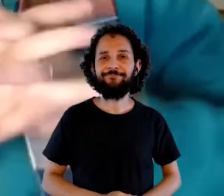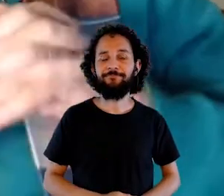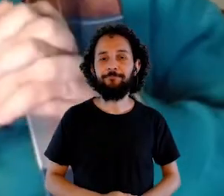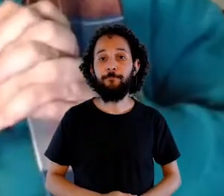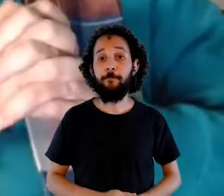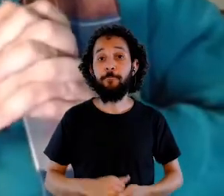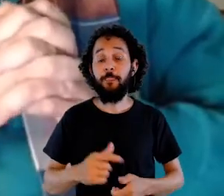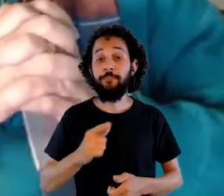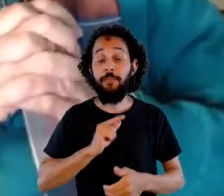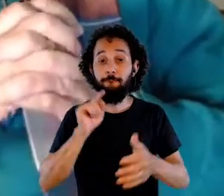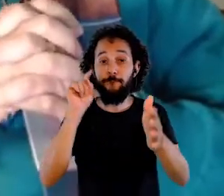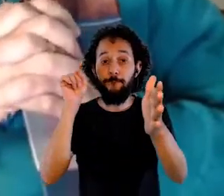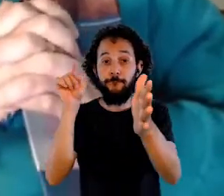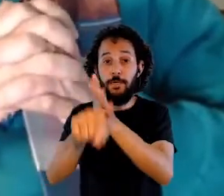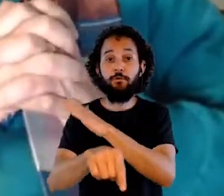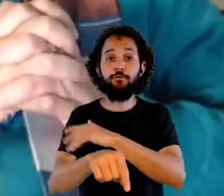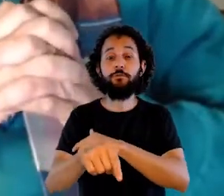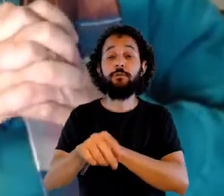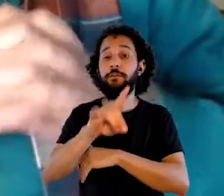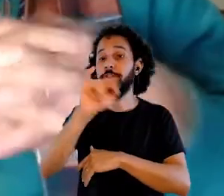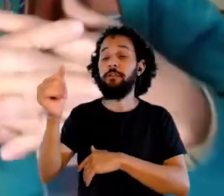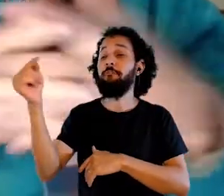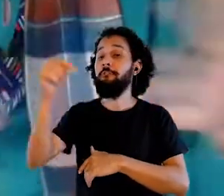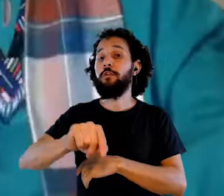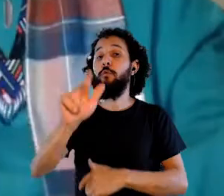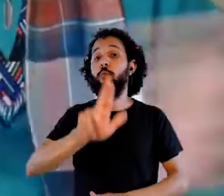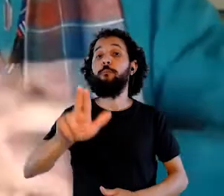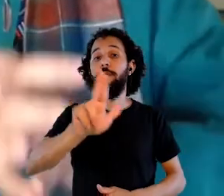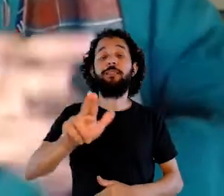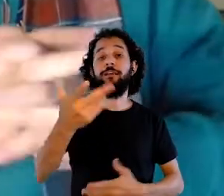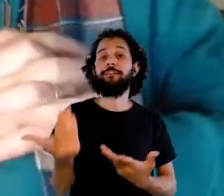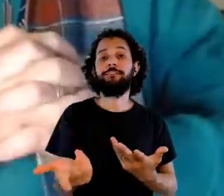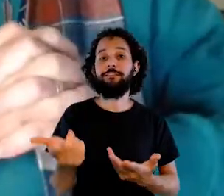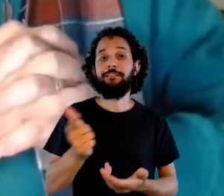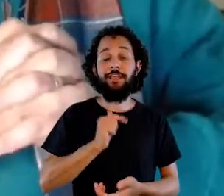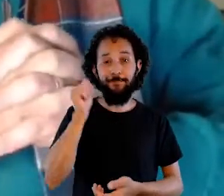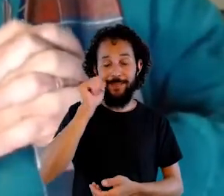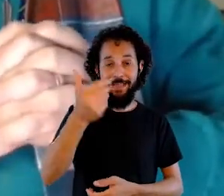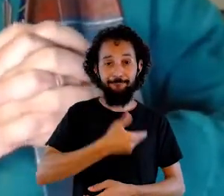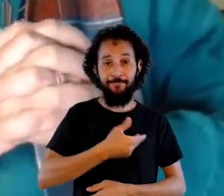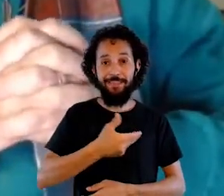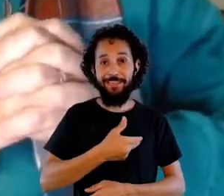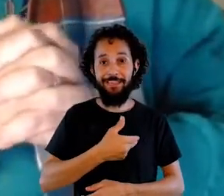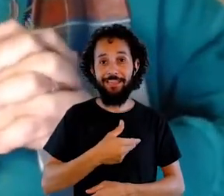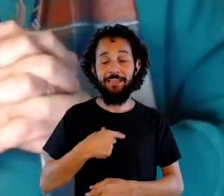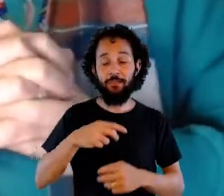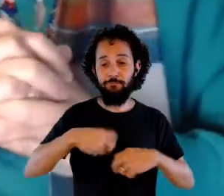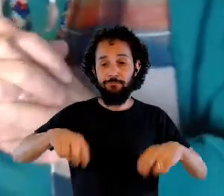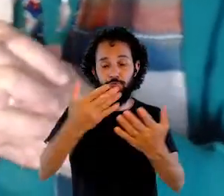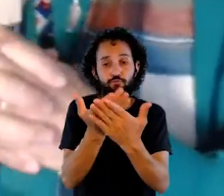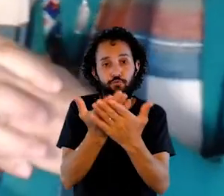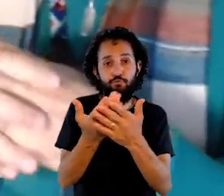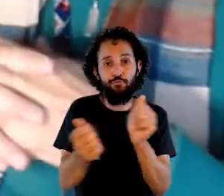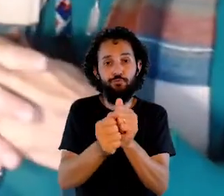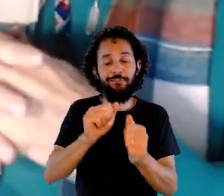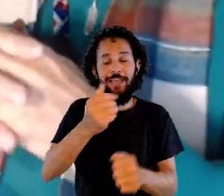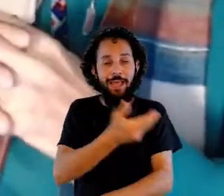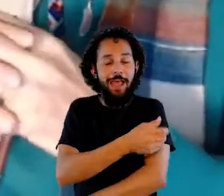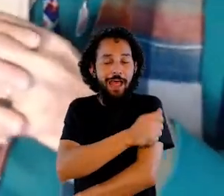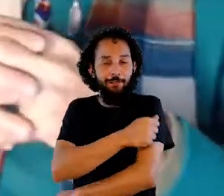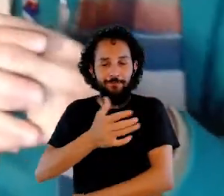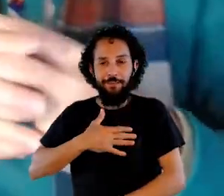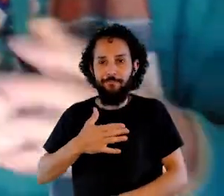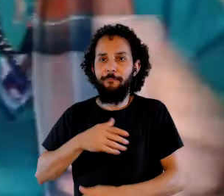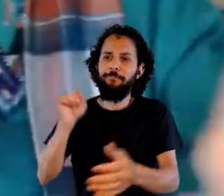quando você virar Uberlândia. Tem uma amiga aqui que fez a roda de estudo comigo, minha aluna da roda de estudo, perguntando quando que você vai vir